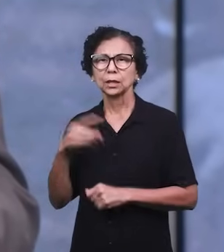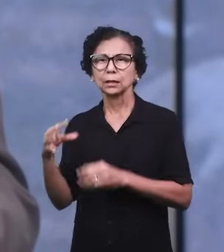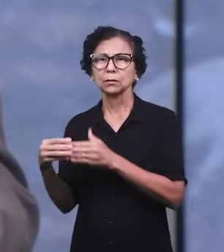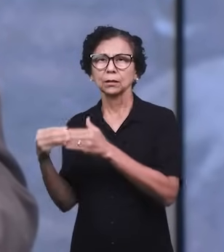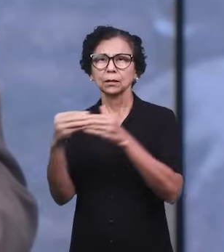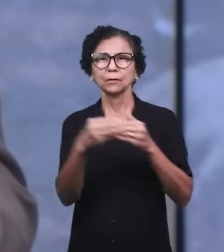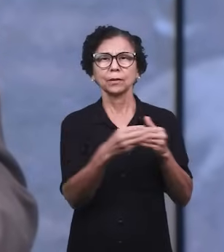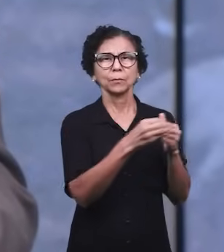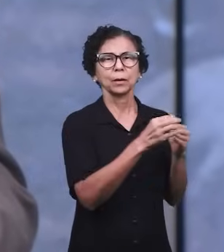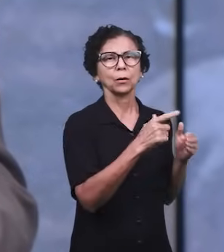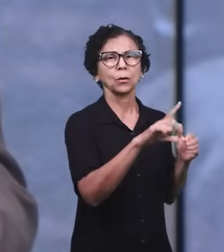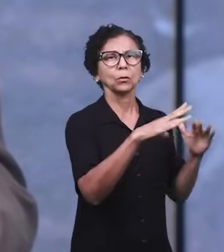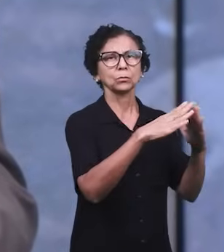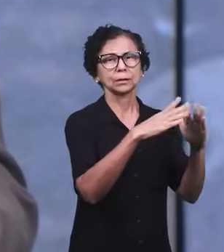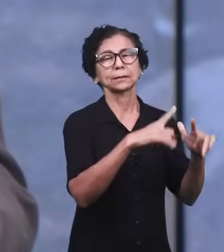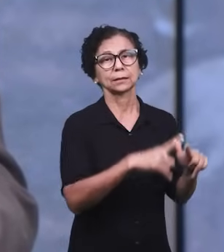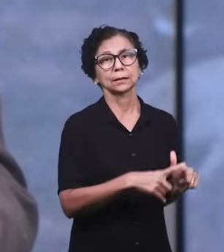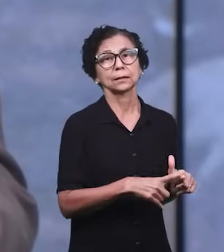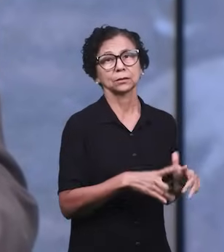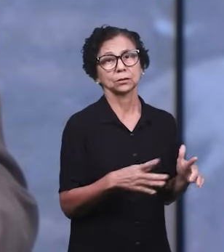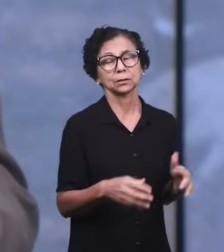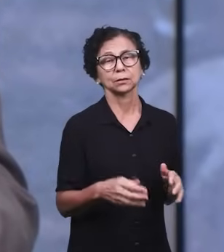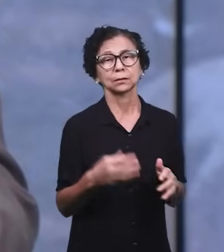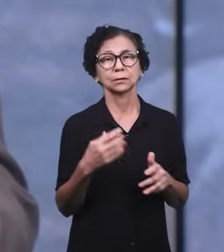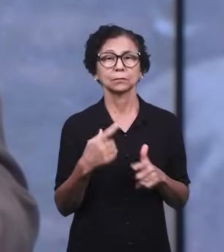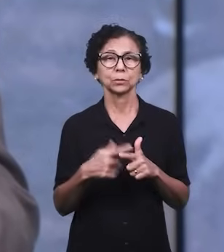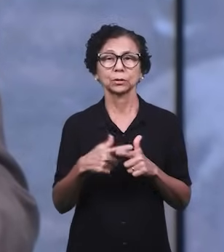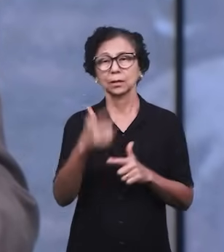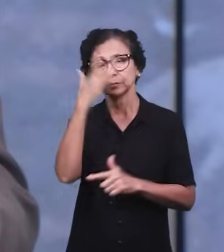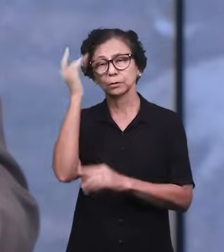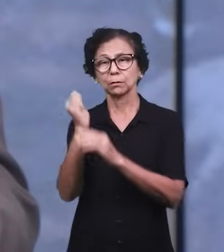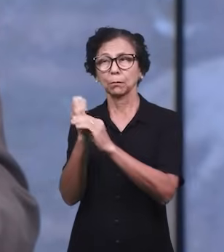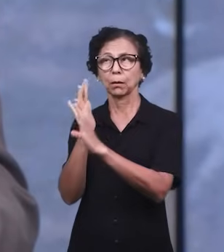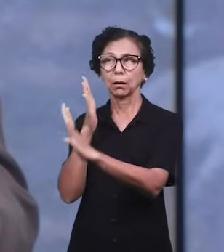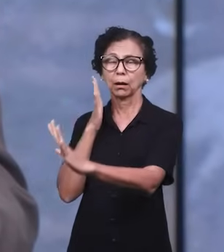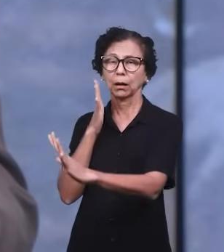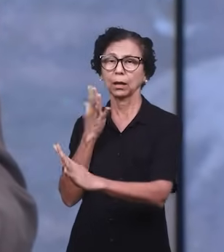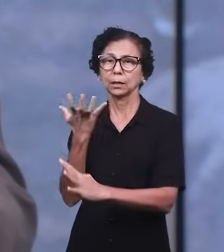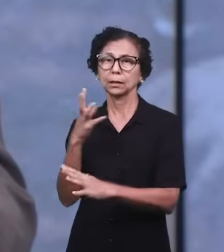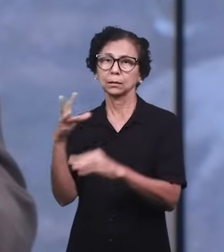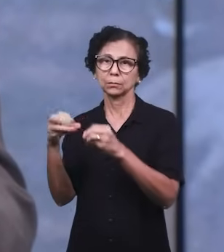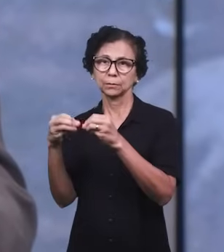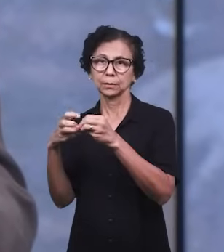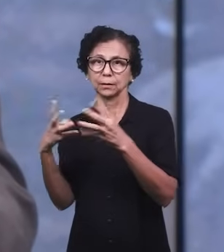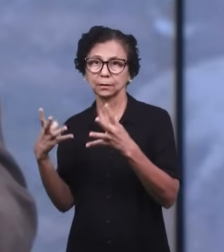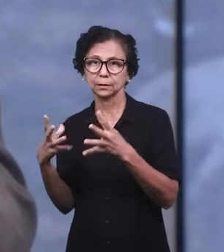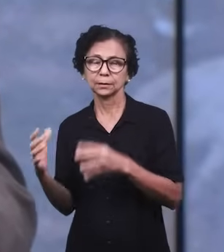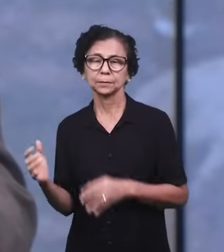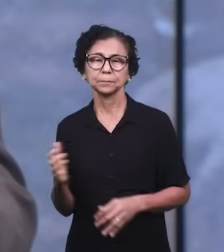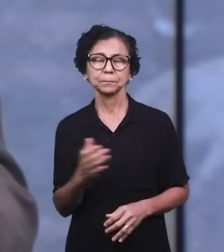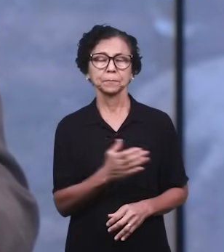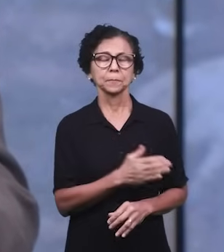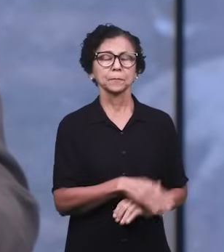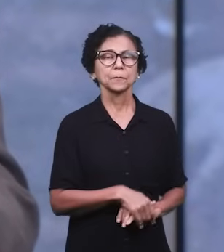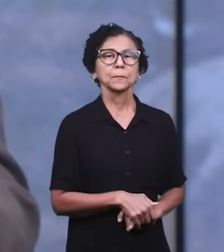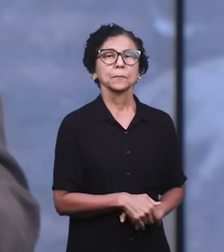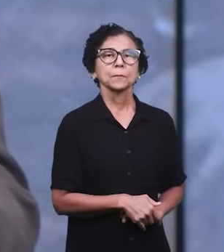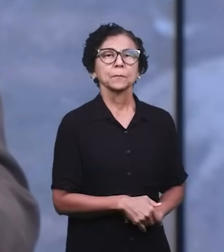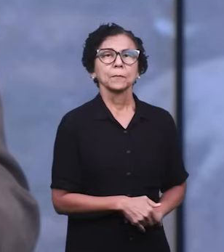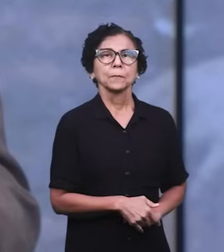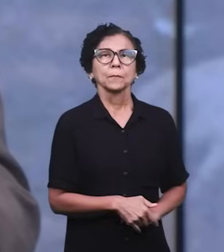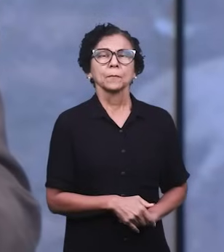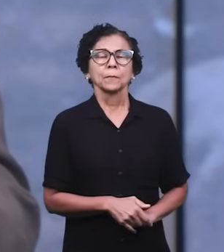louvor, chamar a atenção que o Senhor, muitas vezes, no louvor, na igreja, o Senhor quer usar